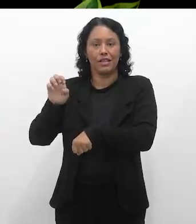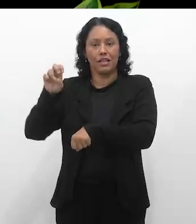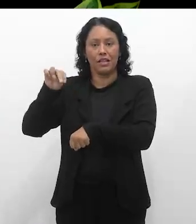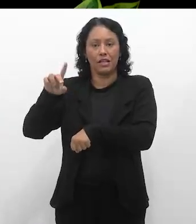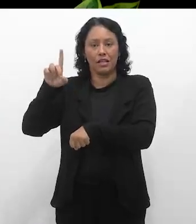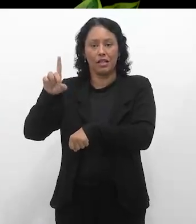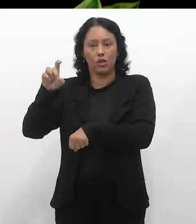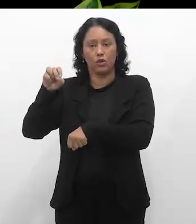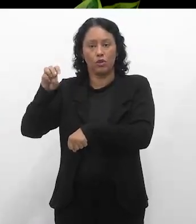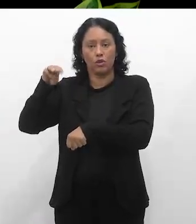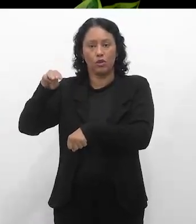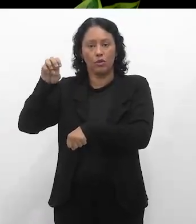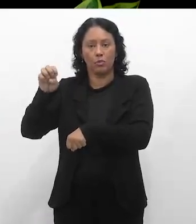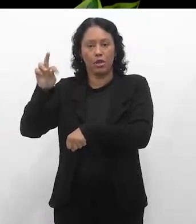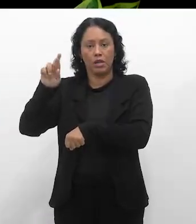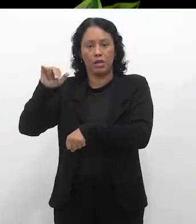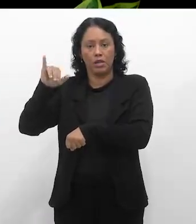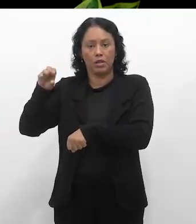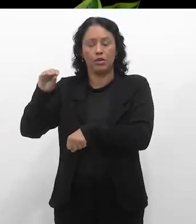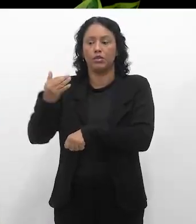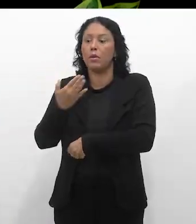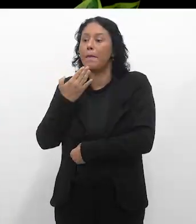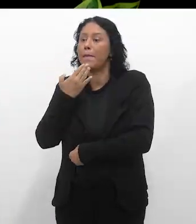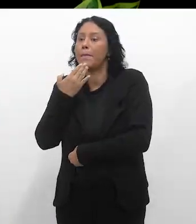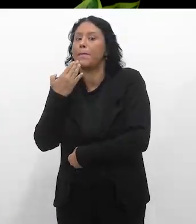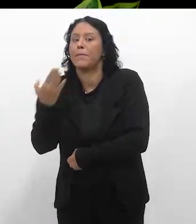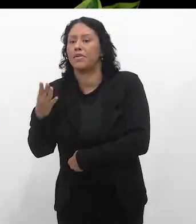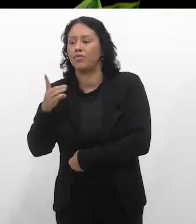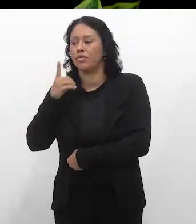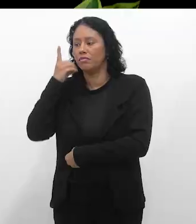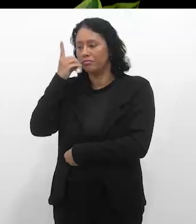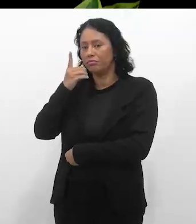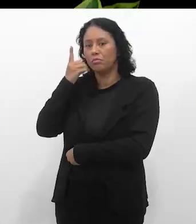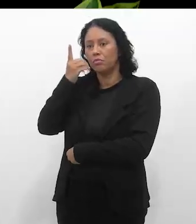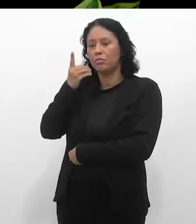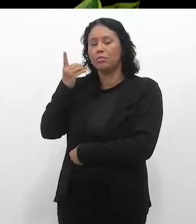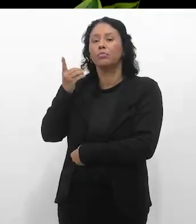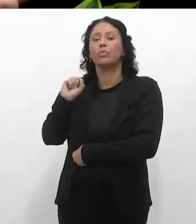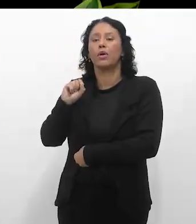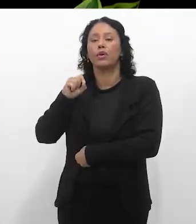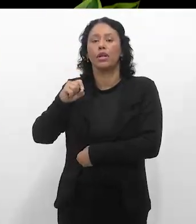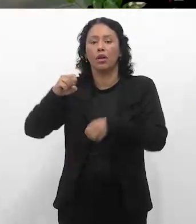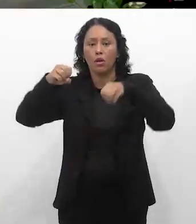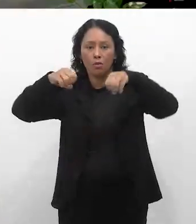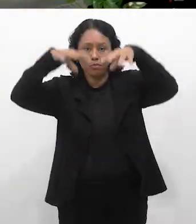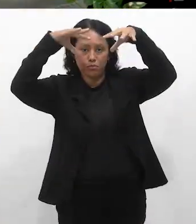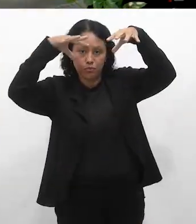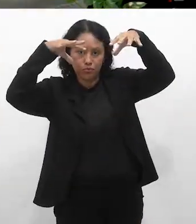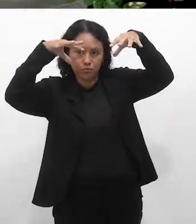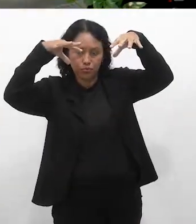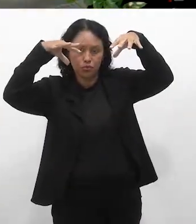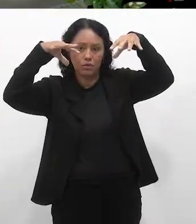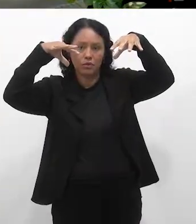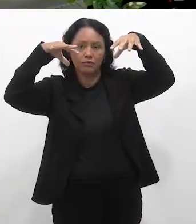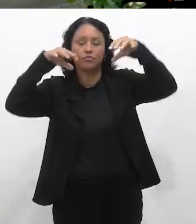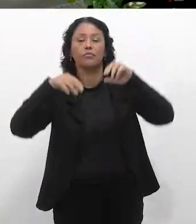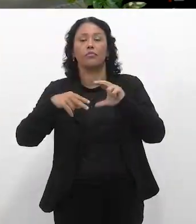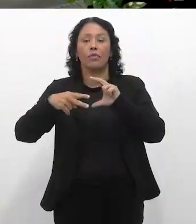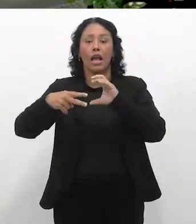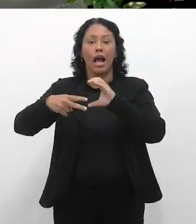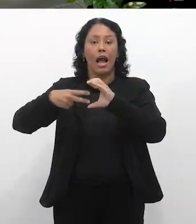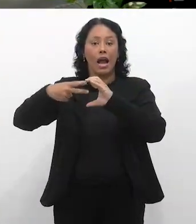né? Eu pedi a um parlamentar para iluminar de amarelo, né? Lá a Câmara